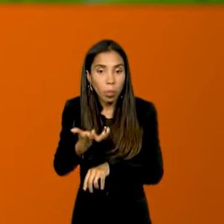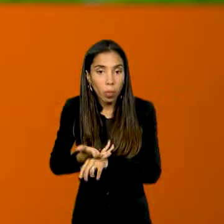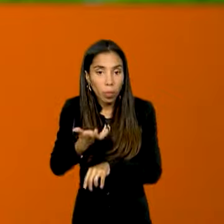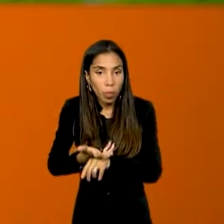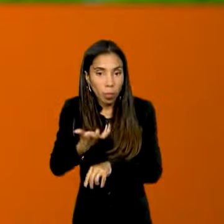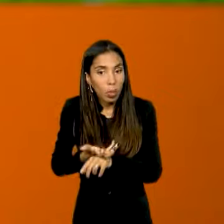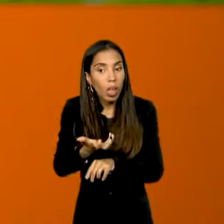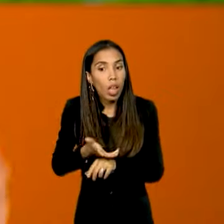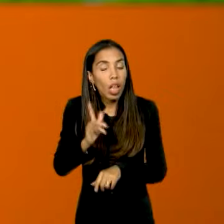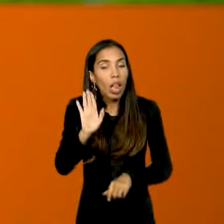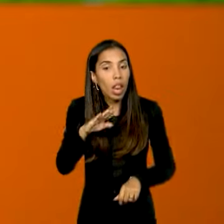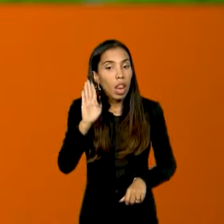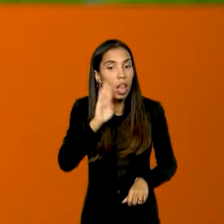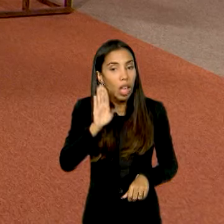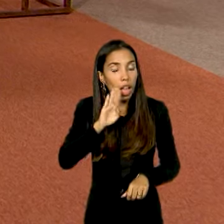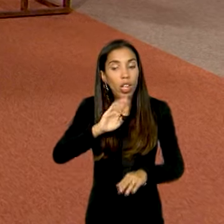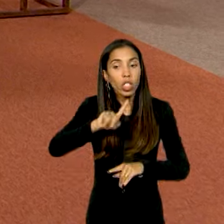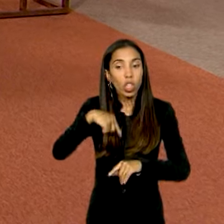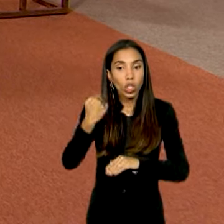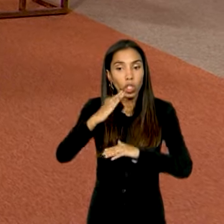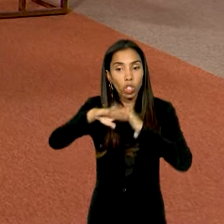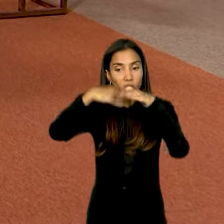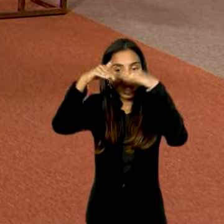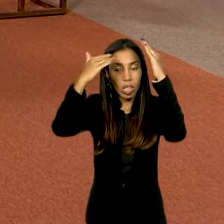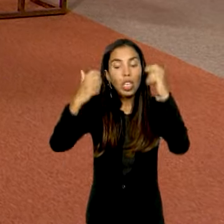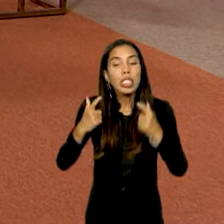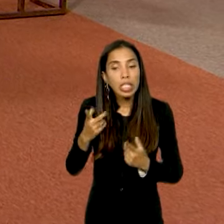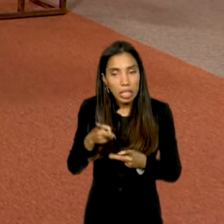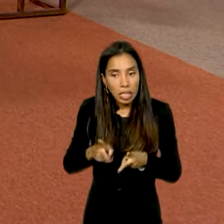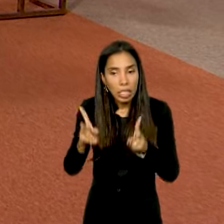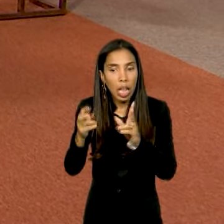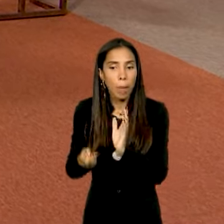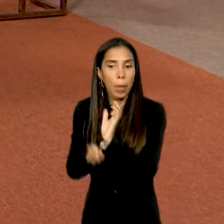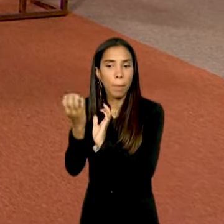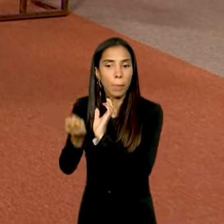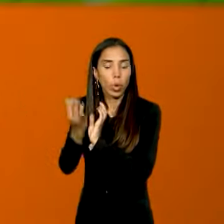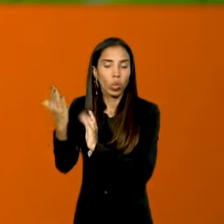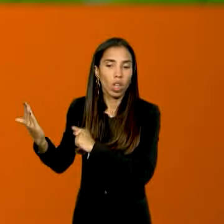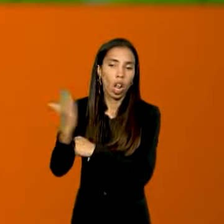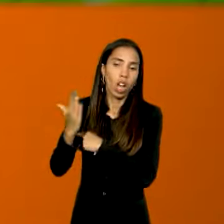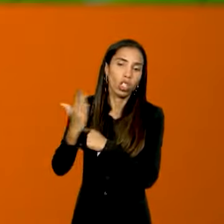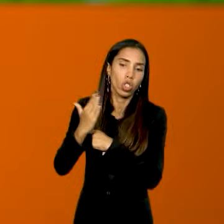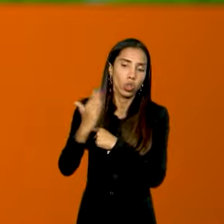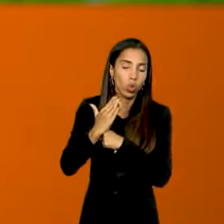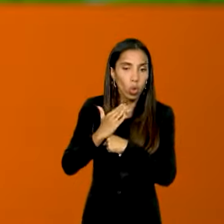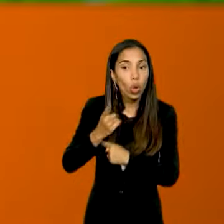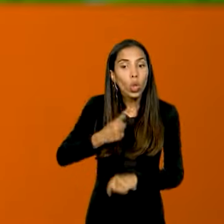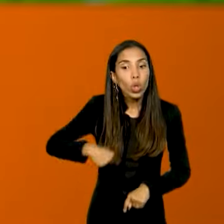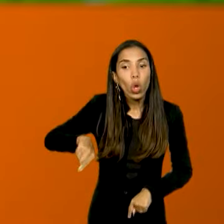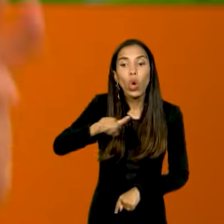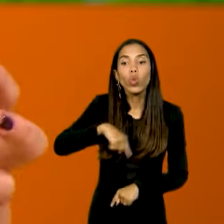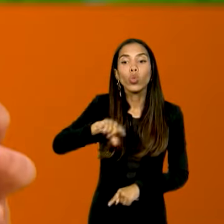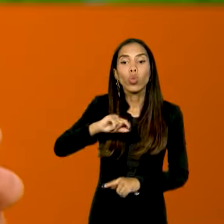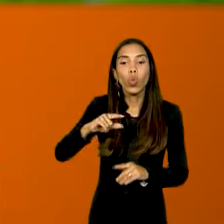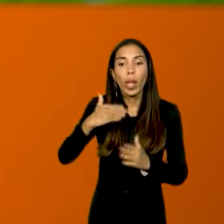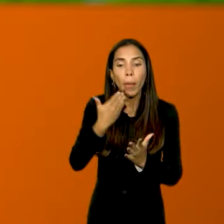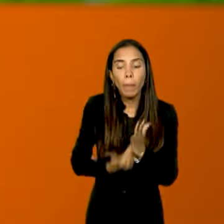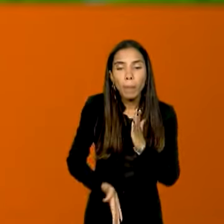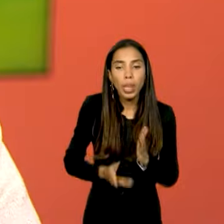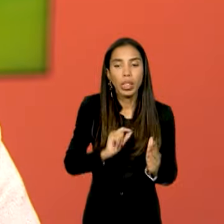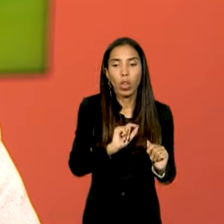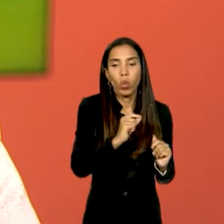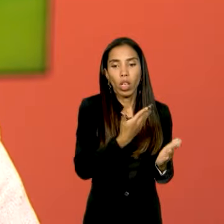Assim, legal eu isso, fui, né, gente? A gente sempre teve esse acolhimento por parte da produção também em não deixar com que a gente perca